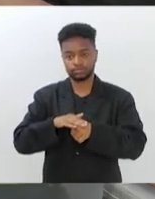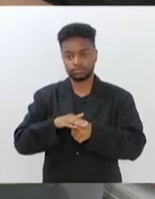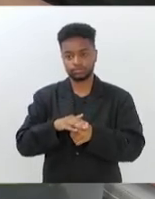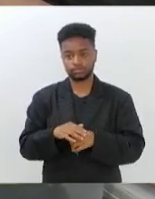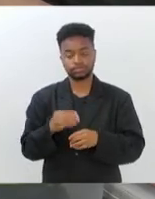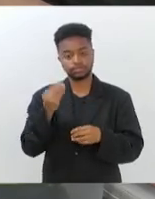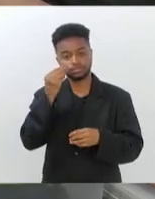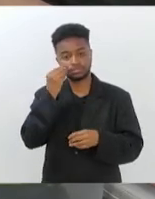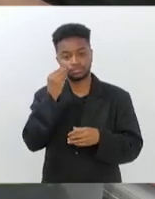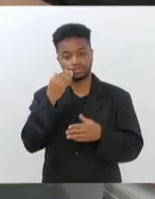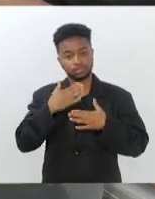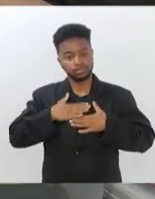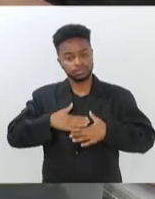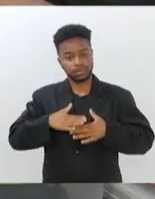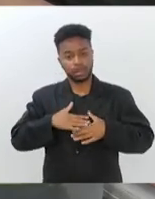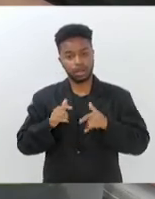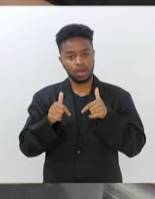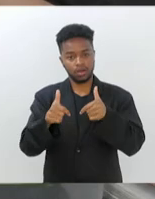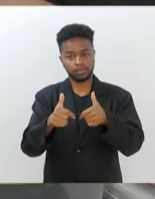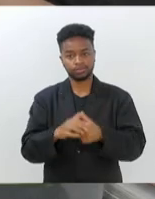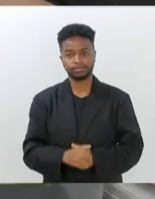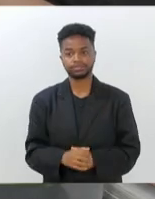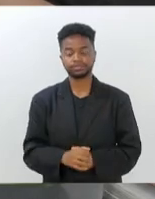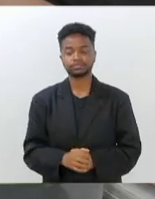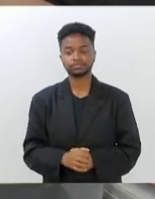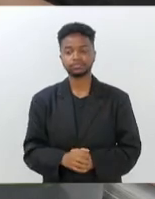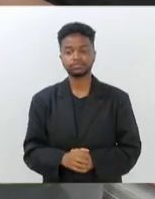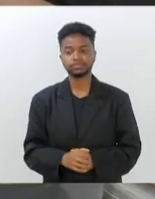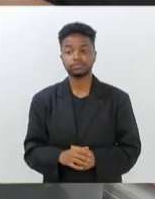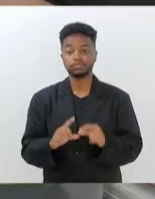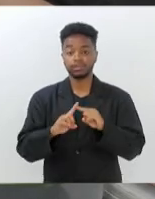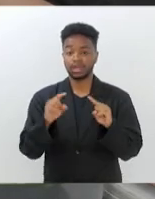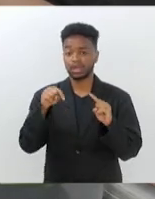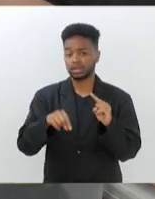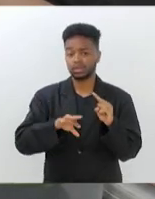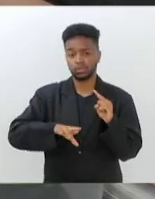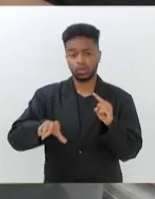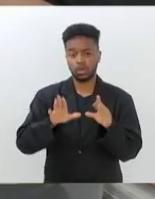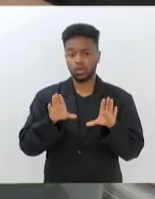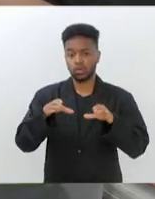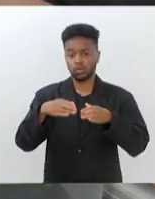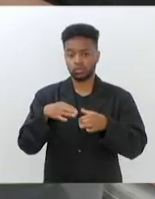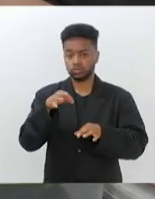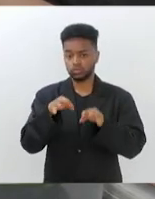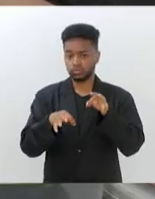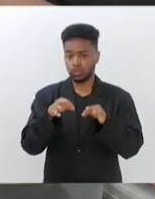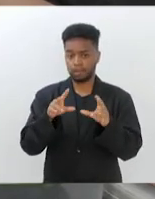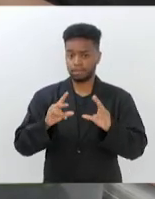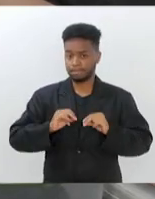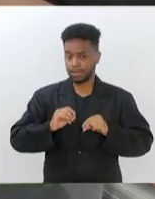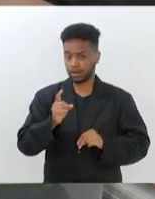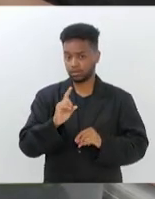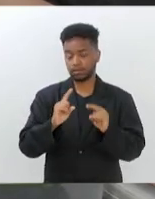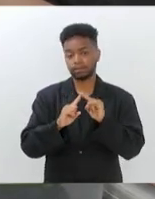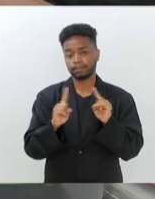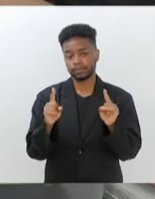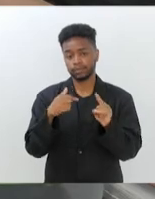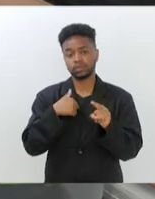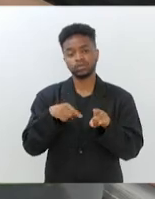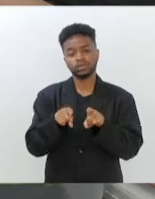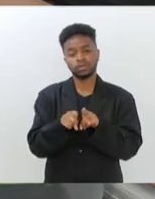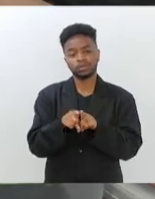a moderação Mas então não sendo aqui a comissão de que vai julgar o mérito Eu também me